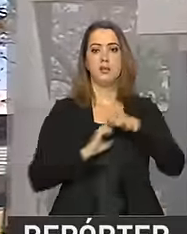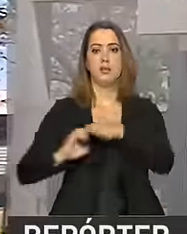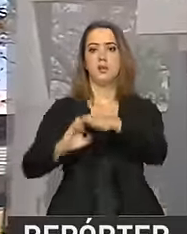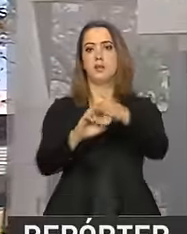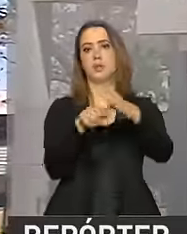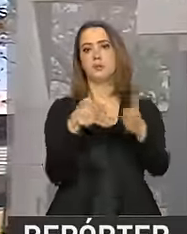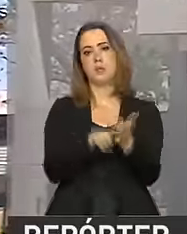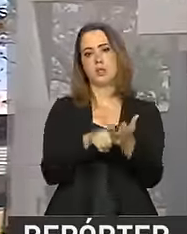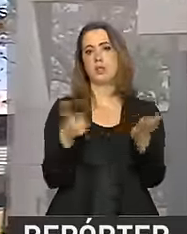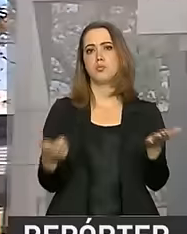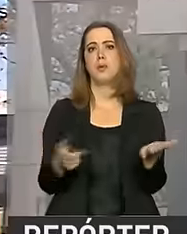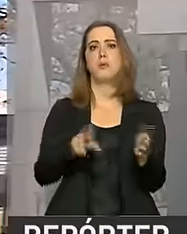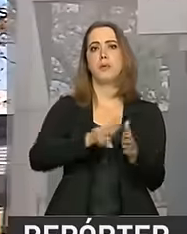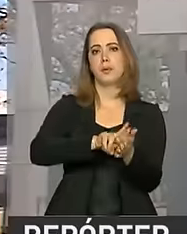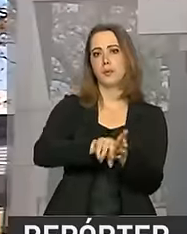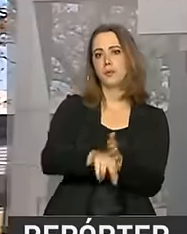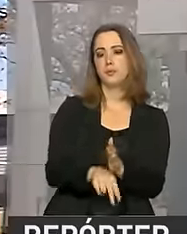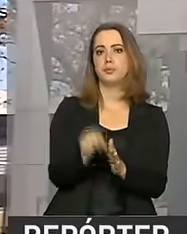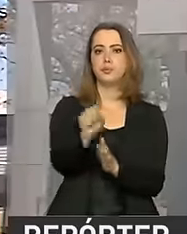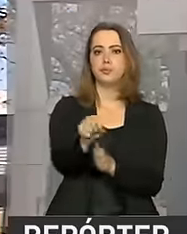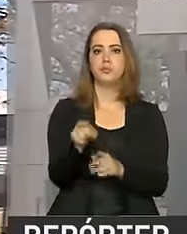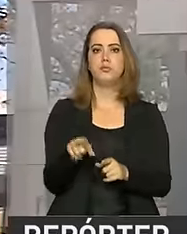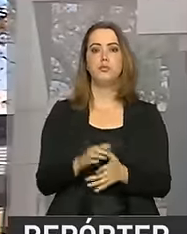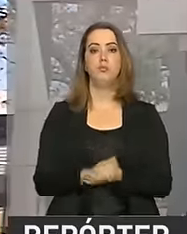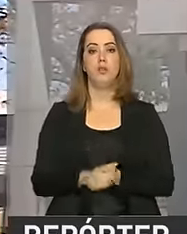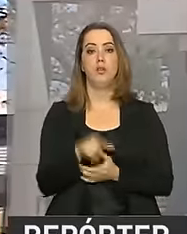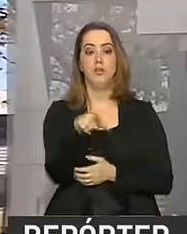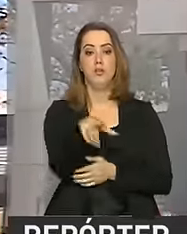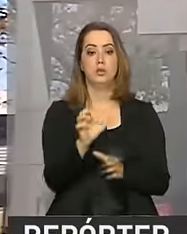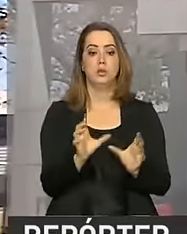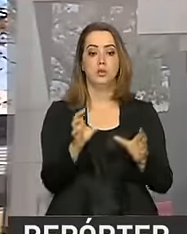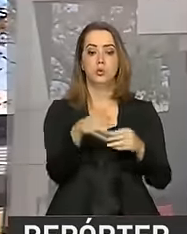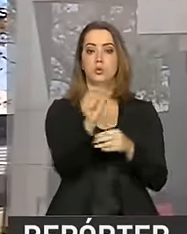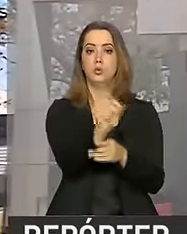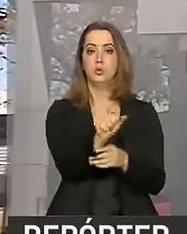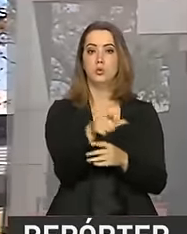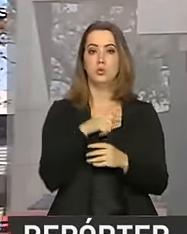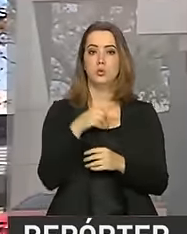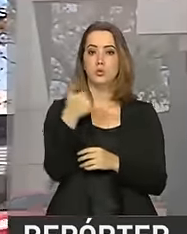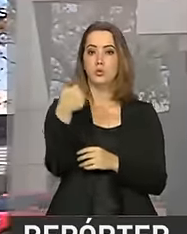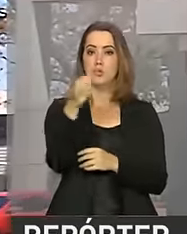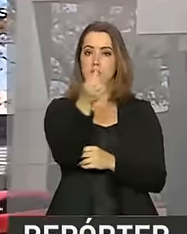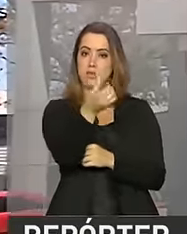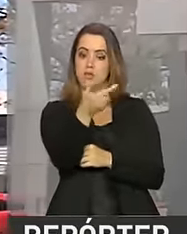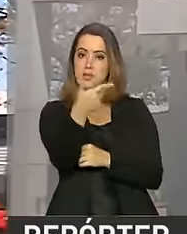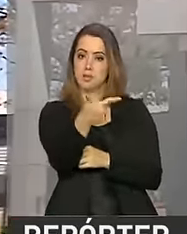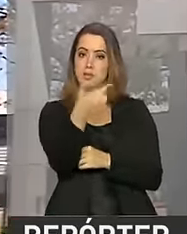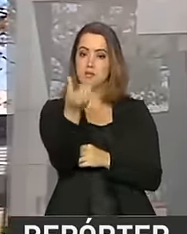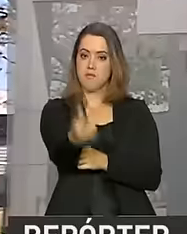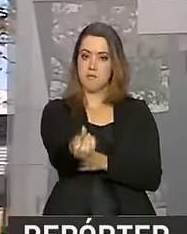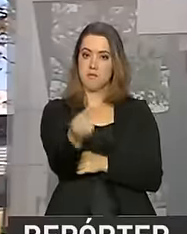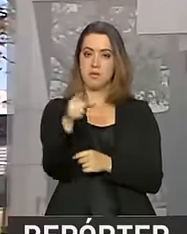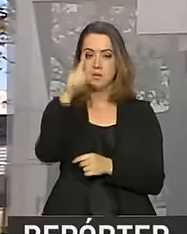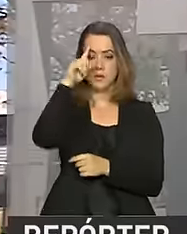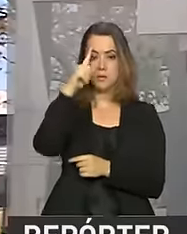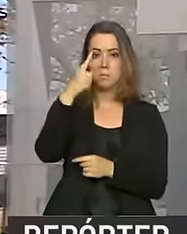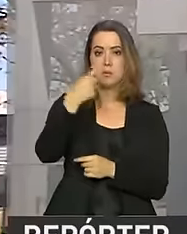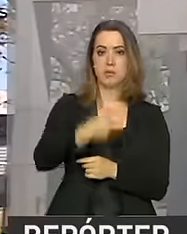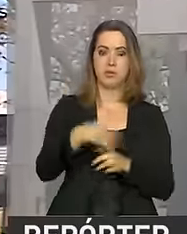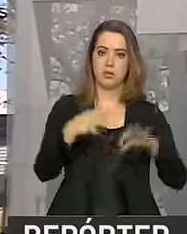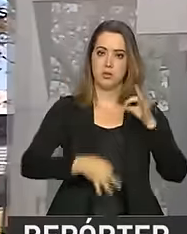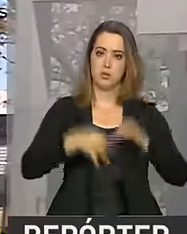de celulose, a Eldorado Brasil, em São Paulo. Foram emitidos 126 mandados judiciais,